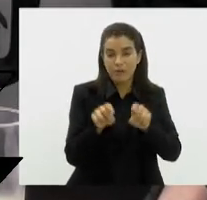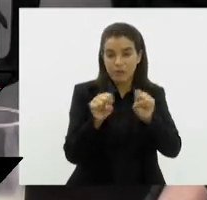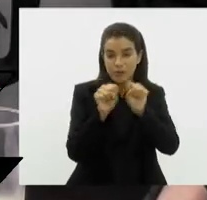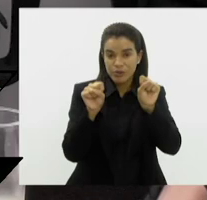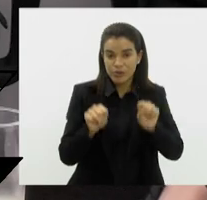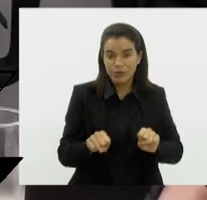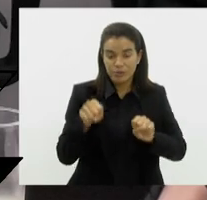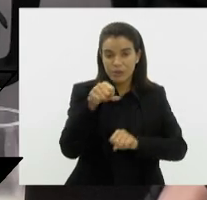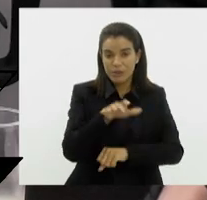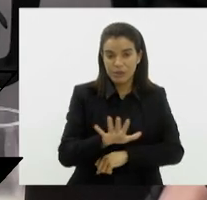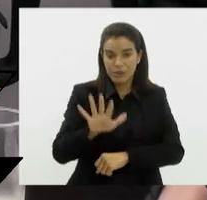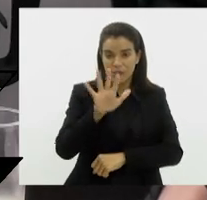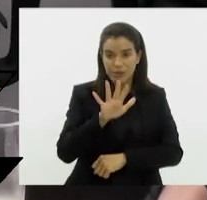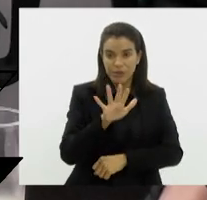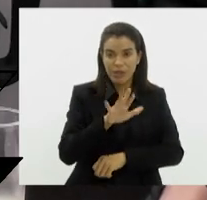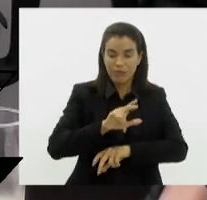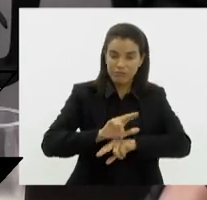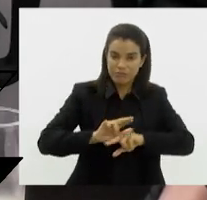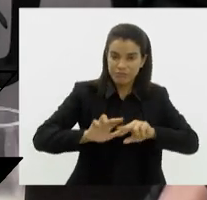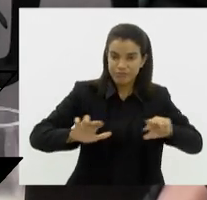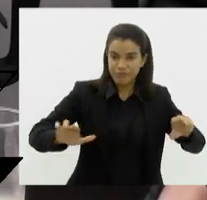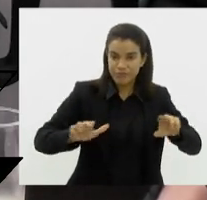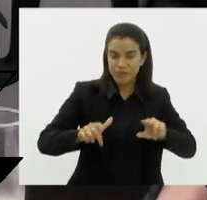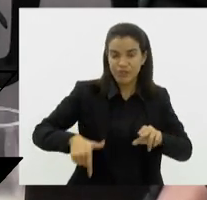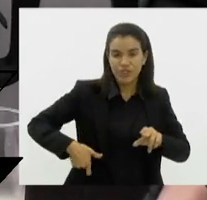de Armas. Bom,